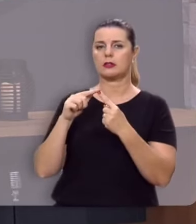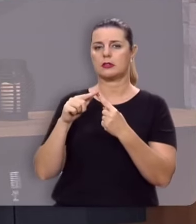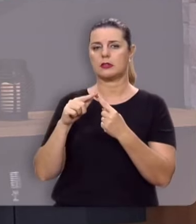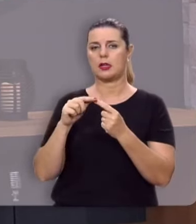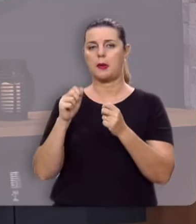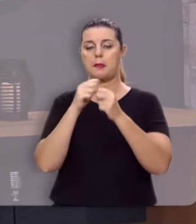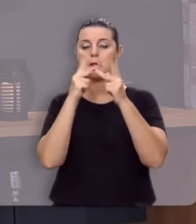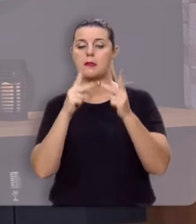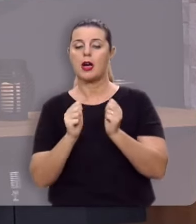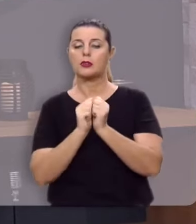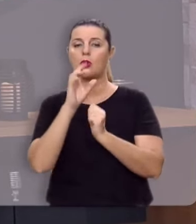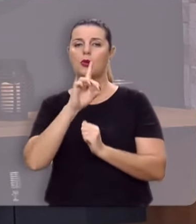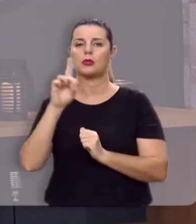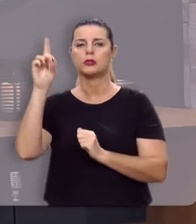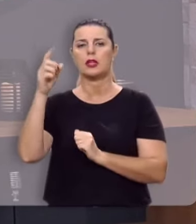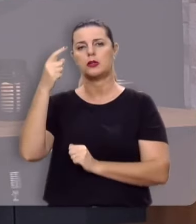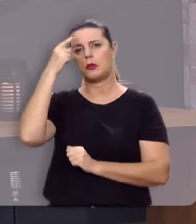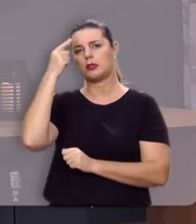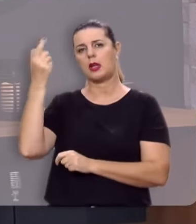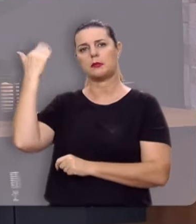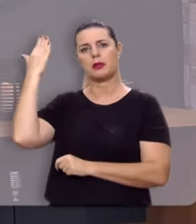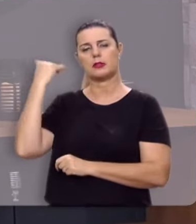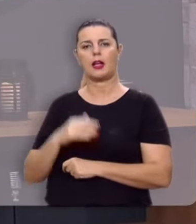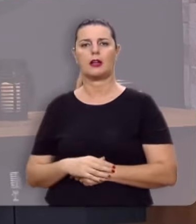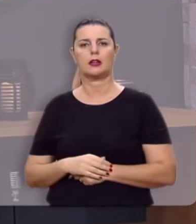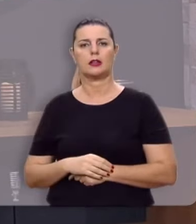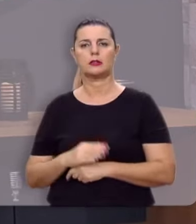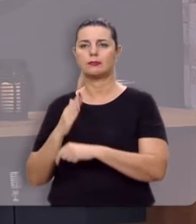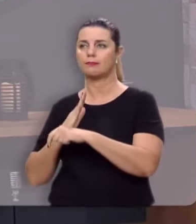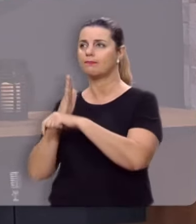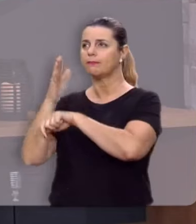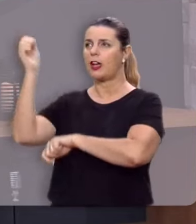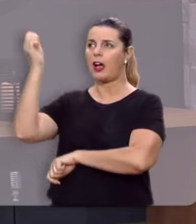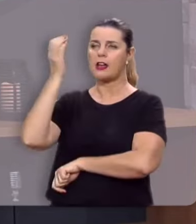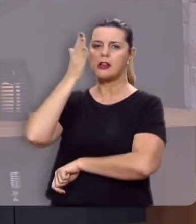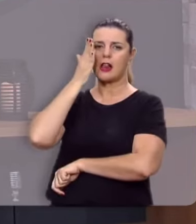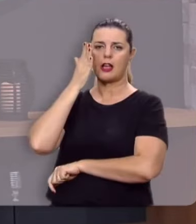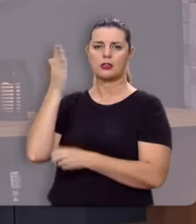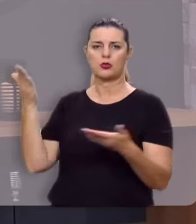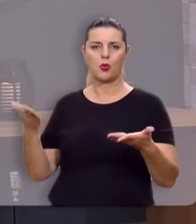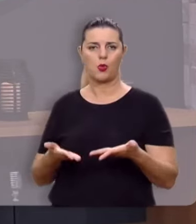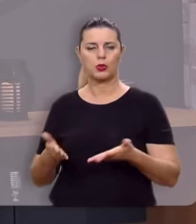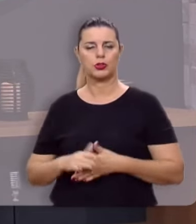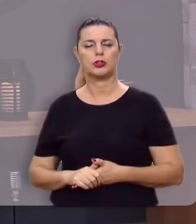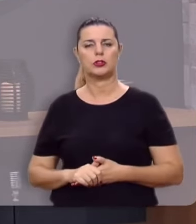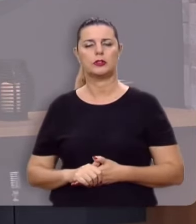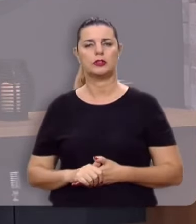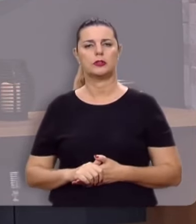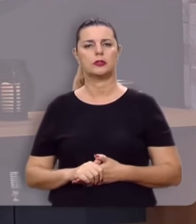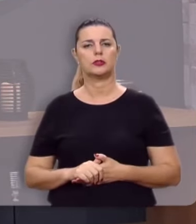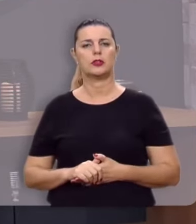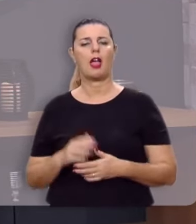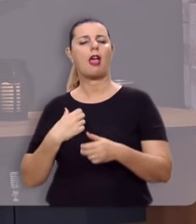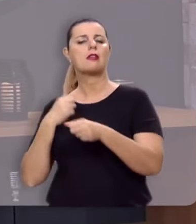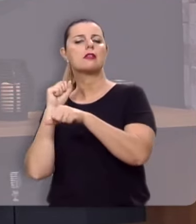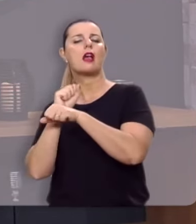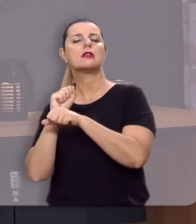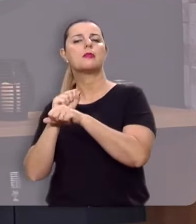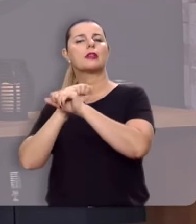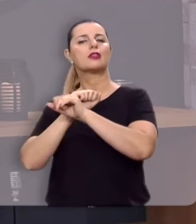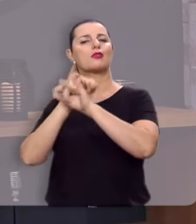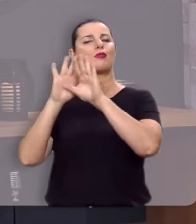melhor, a paz com Deus em relação ao passado, acesso à graça em relação ao presente e esperança